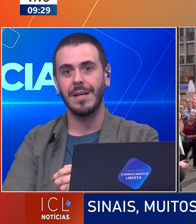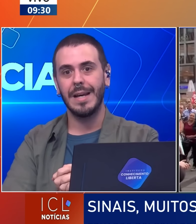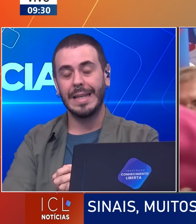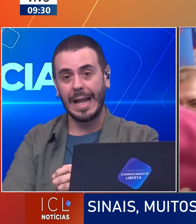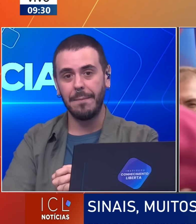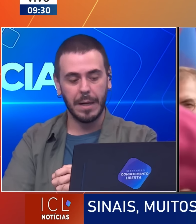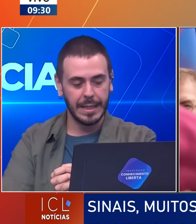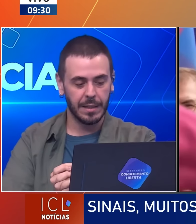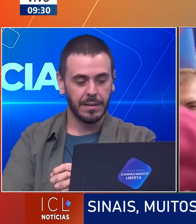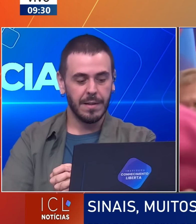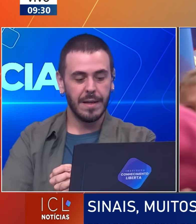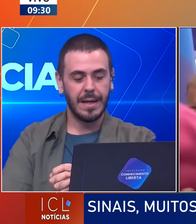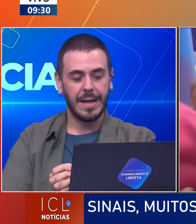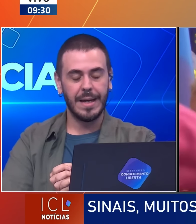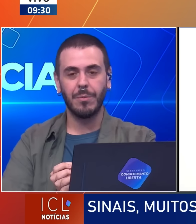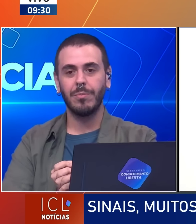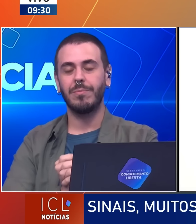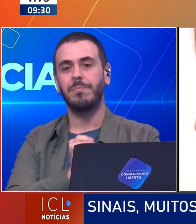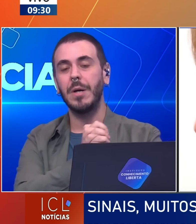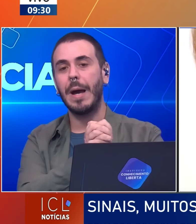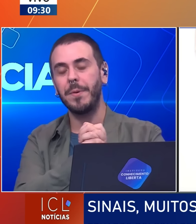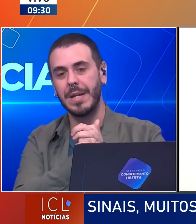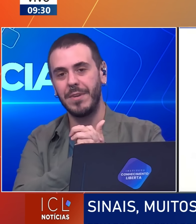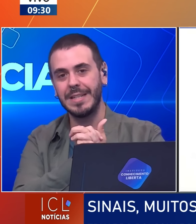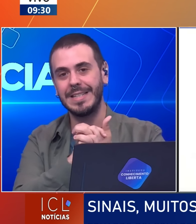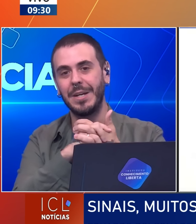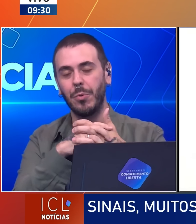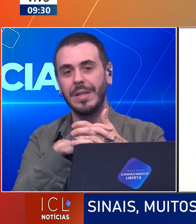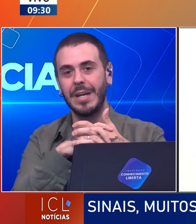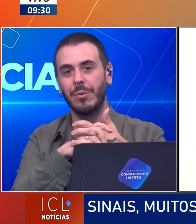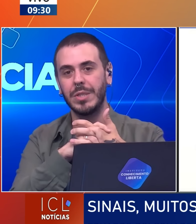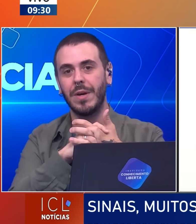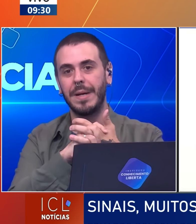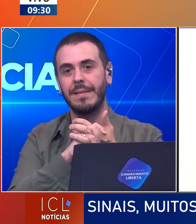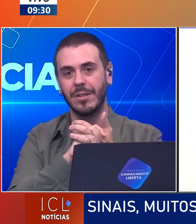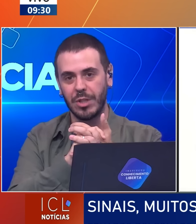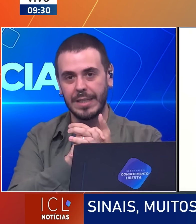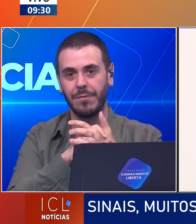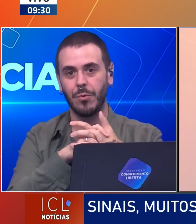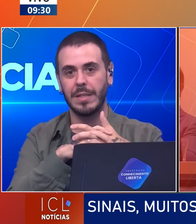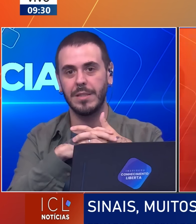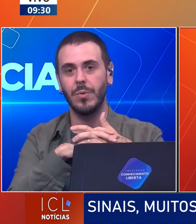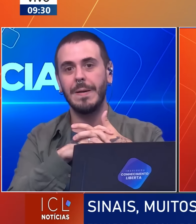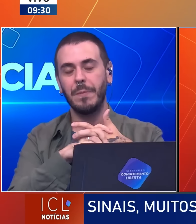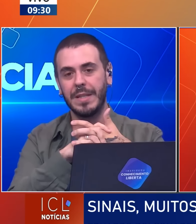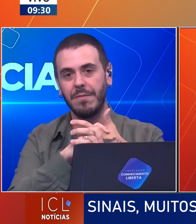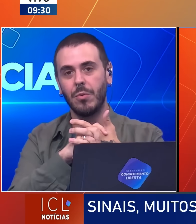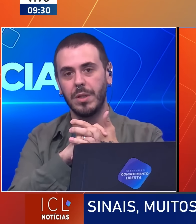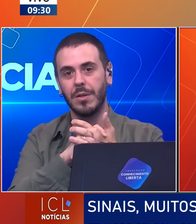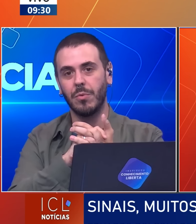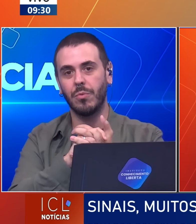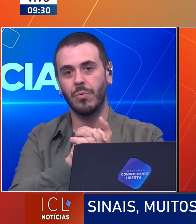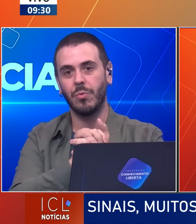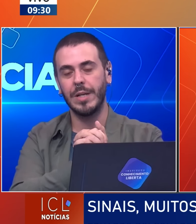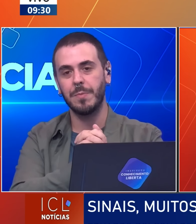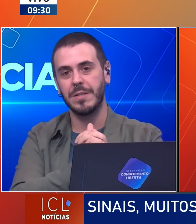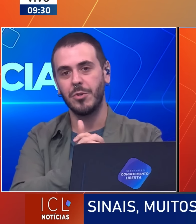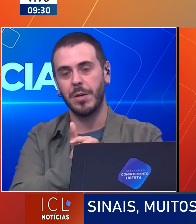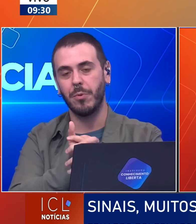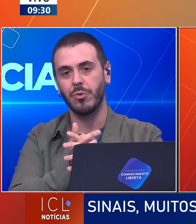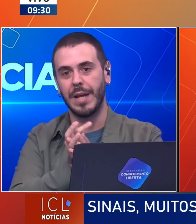neonazistas na Alemanha. Não é a primeira vez que eles se reúnem, né? Inclusive a Beatrix já esteve no Brasil e esteve reunida com